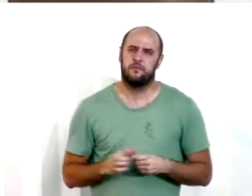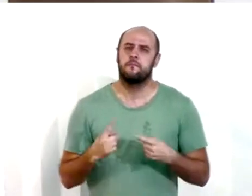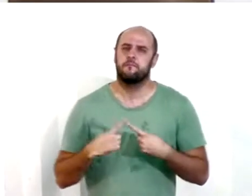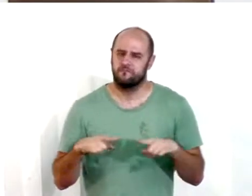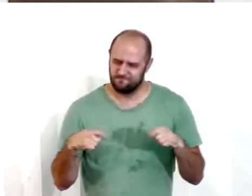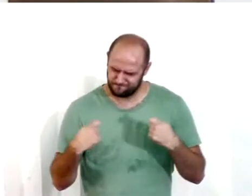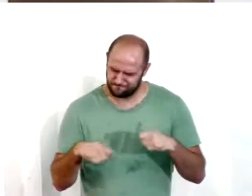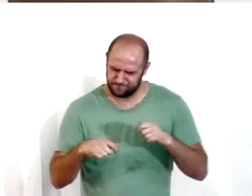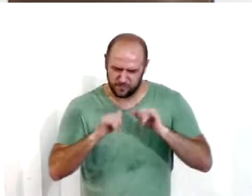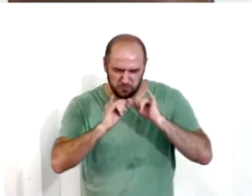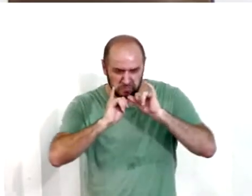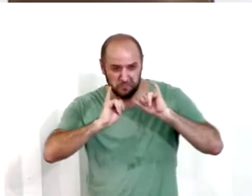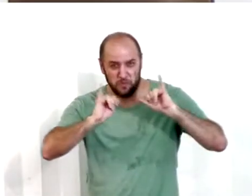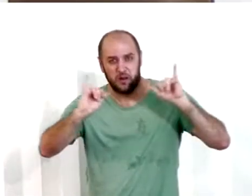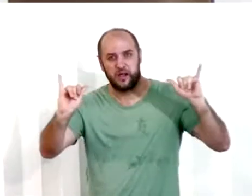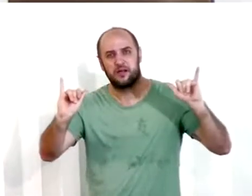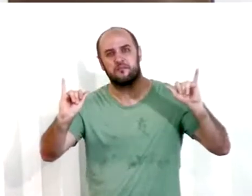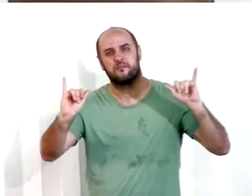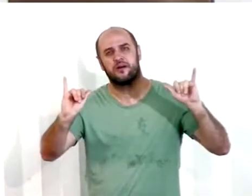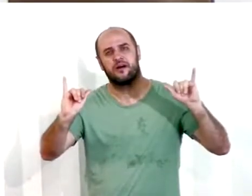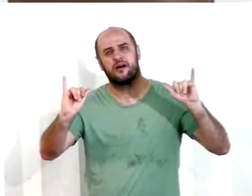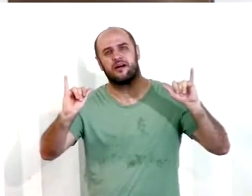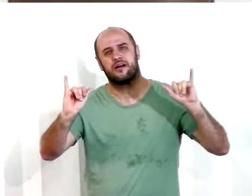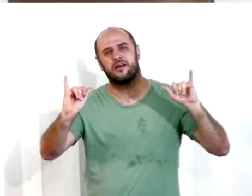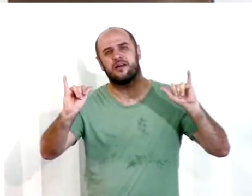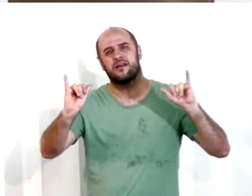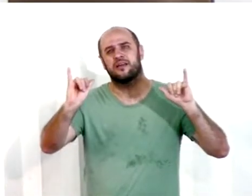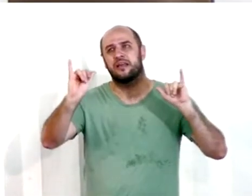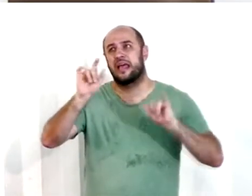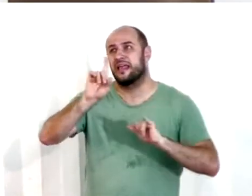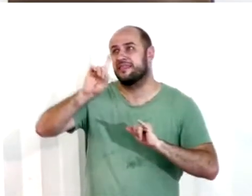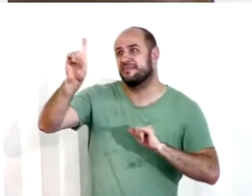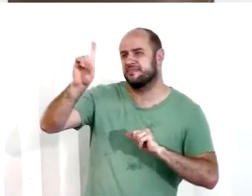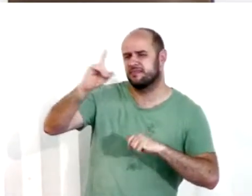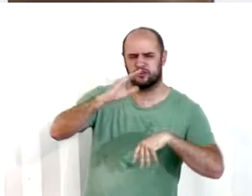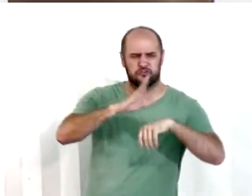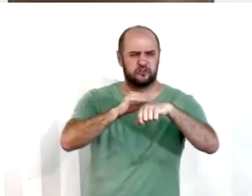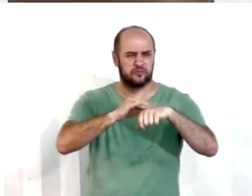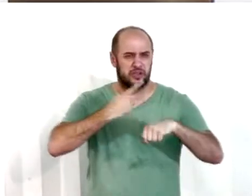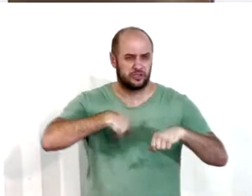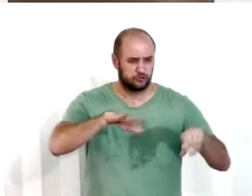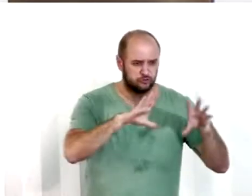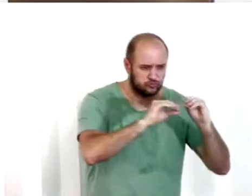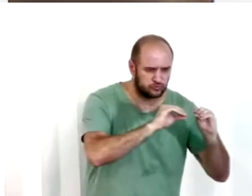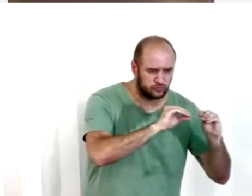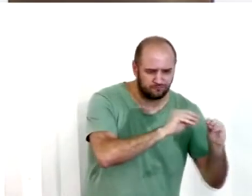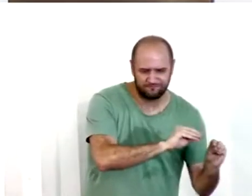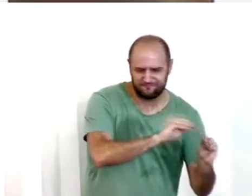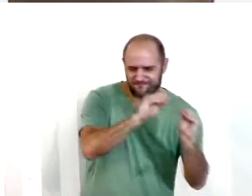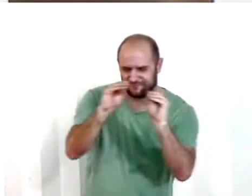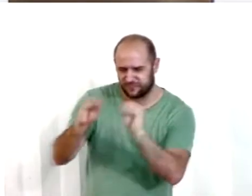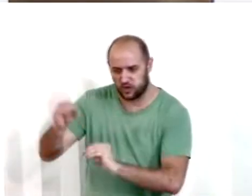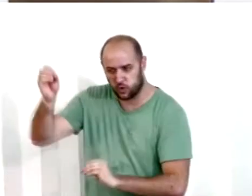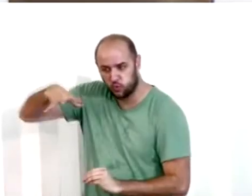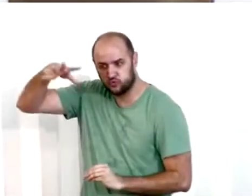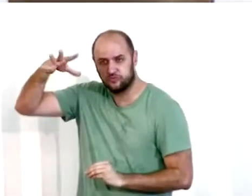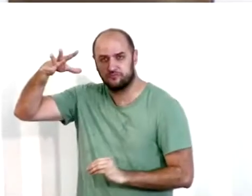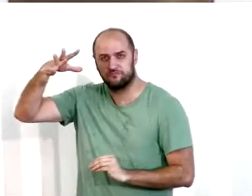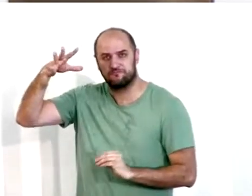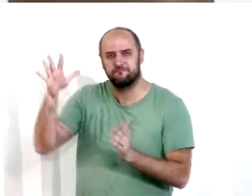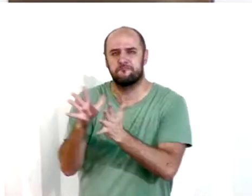precisamos proclamar as virtudes daquele que chamou das trevas para a luz.